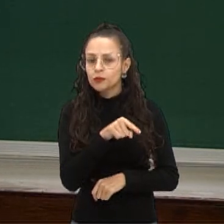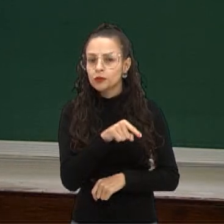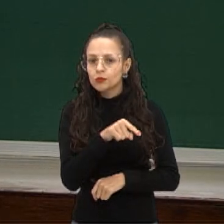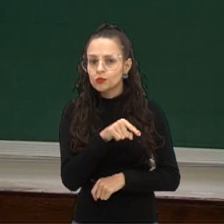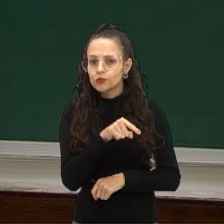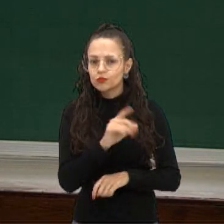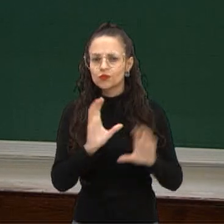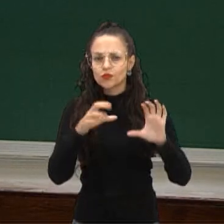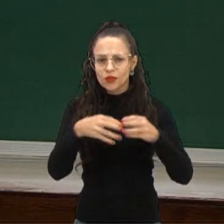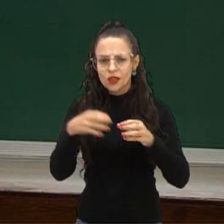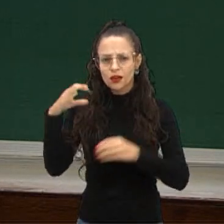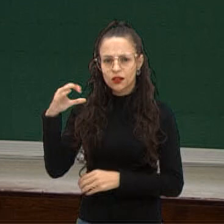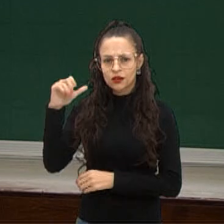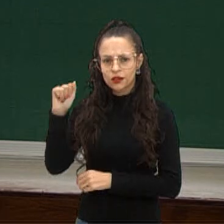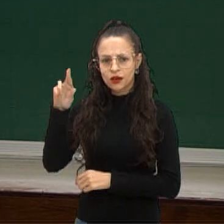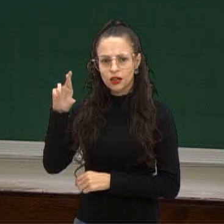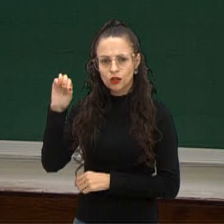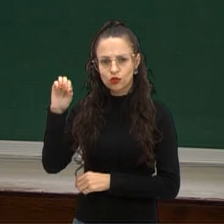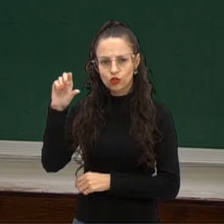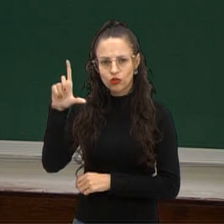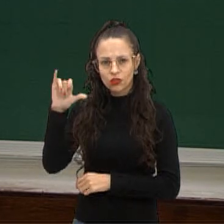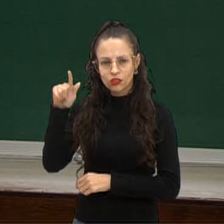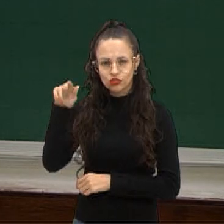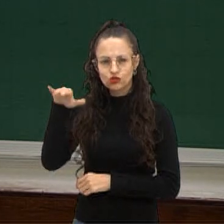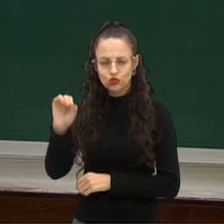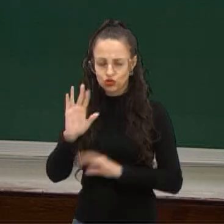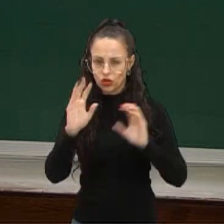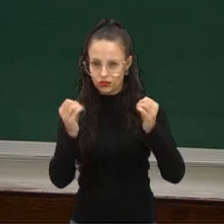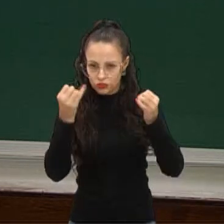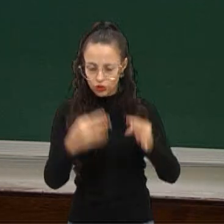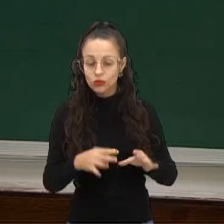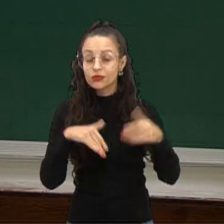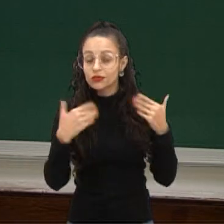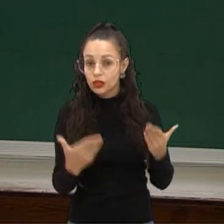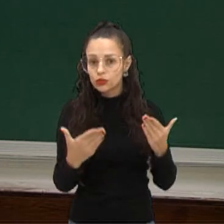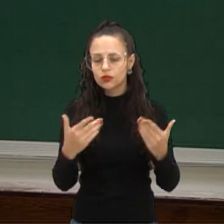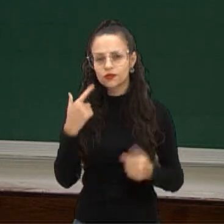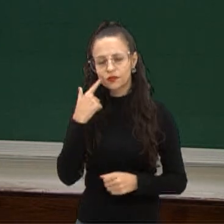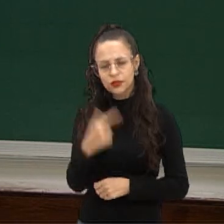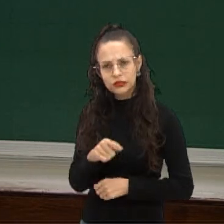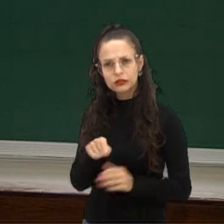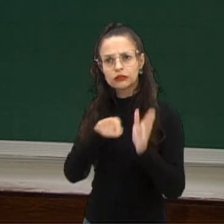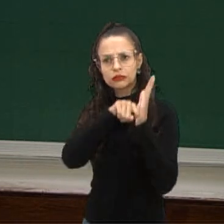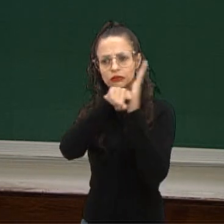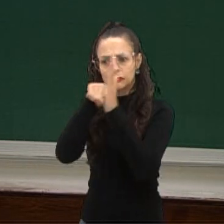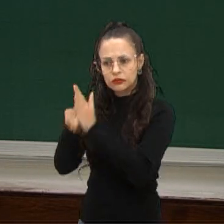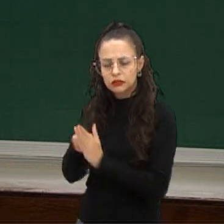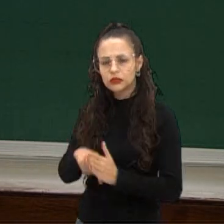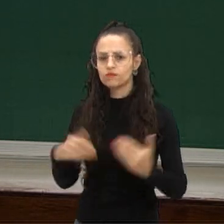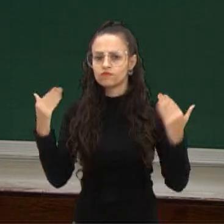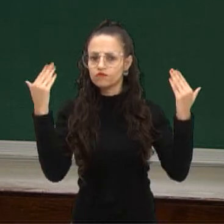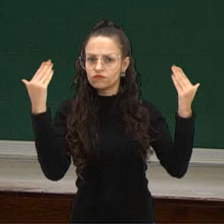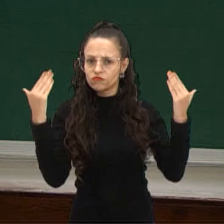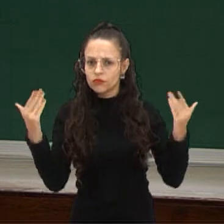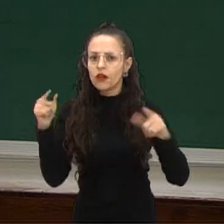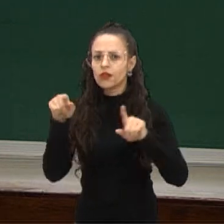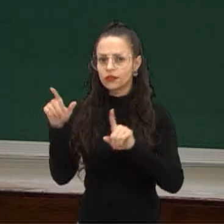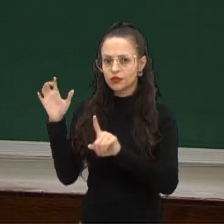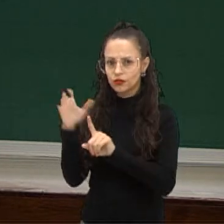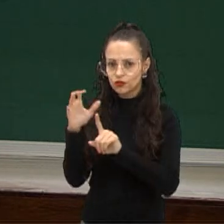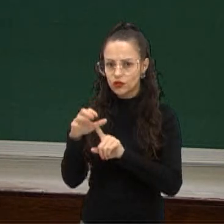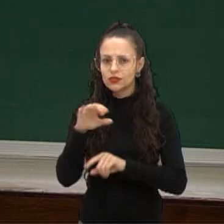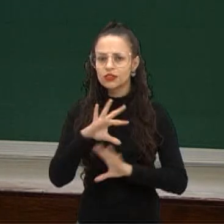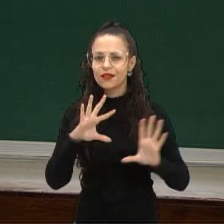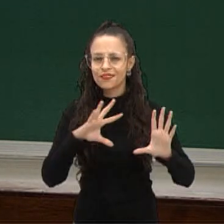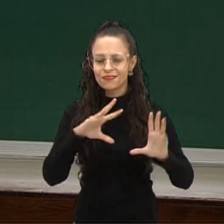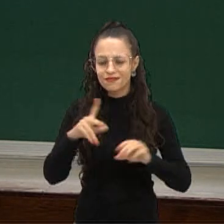do Império Carolíngio, né? Do Carolíngio, que a gente já falou aqui, tudo. Então, se a gente buscar isso aí, o que que a gente vai ver? Essa influência dos bárbaros,